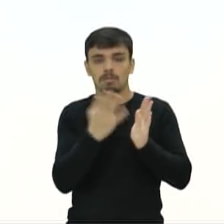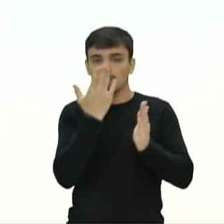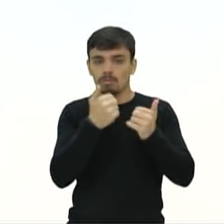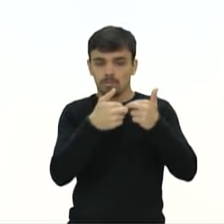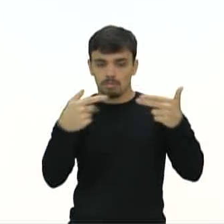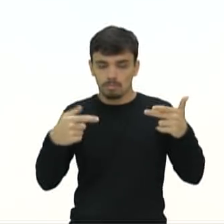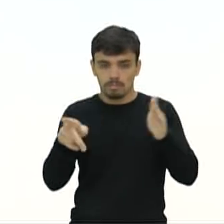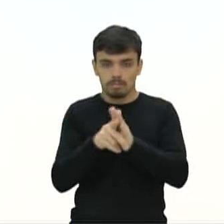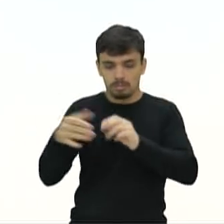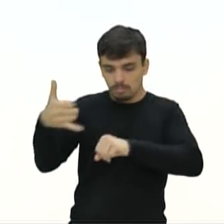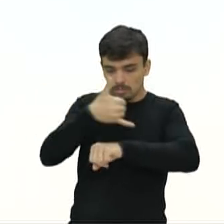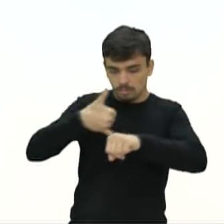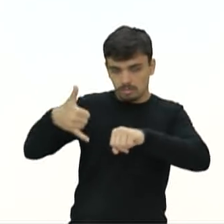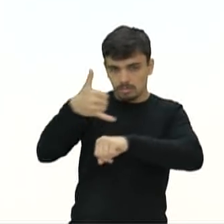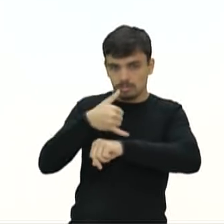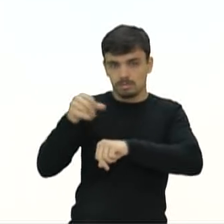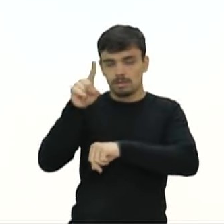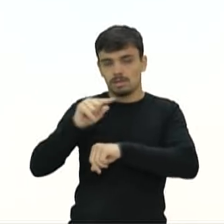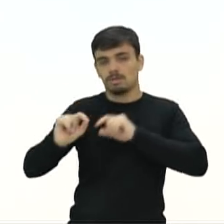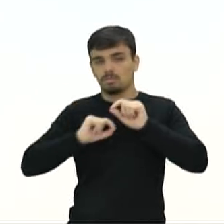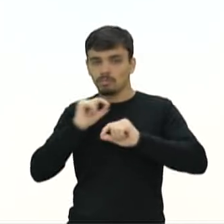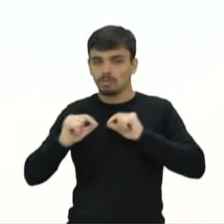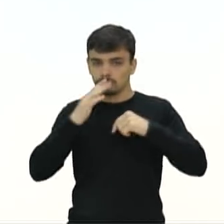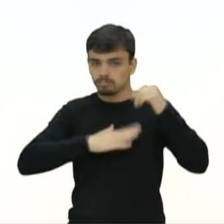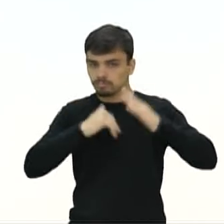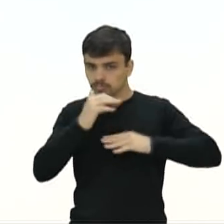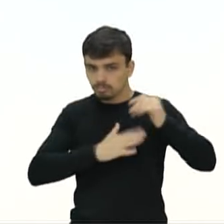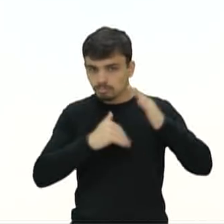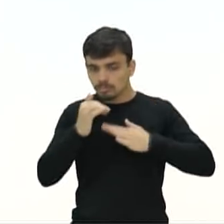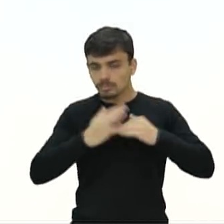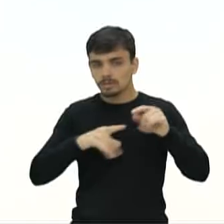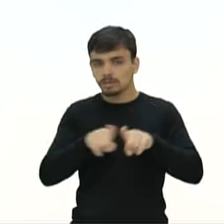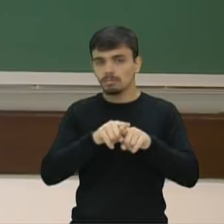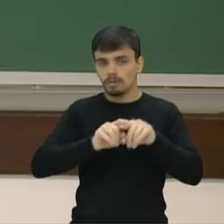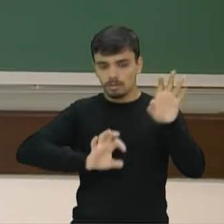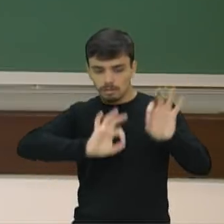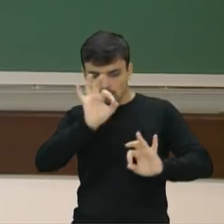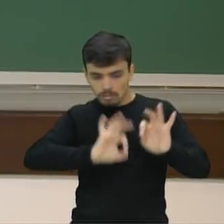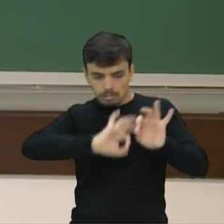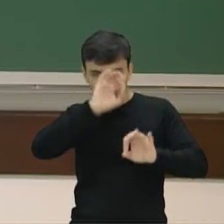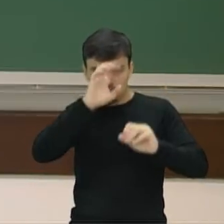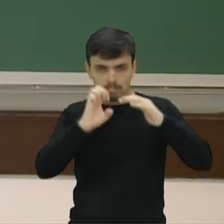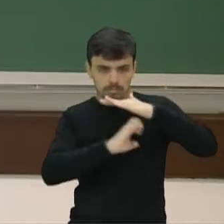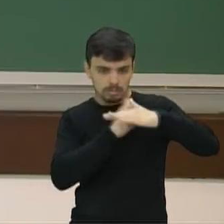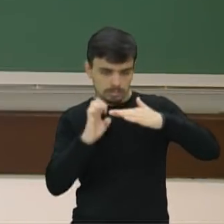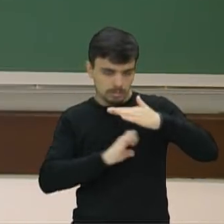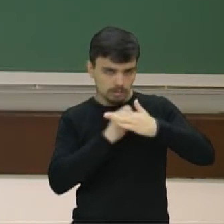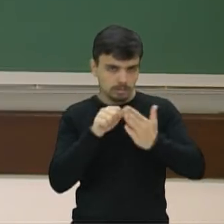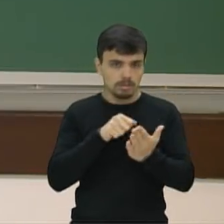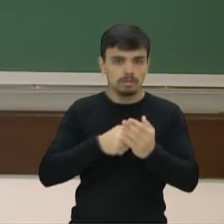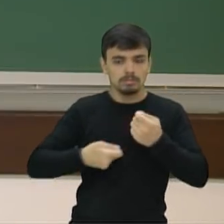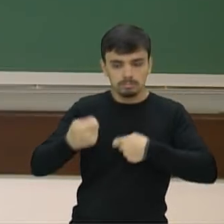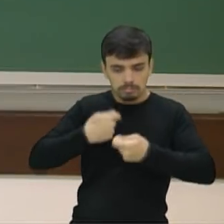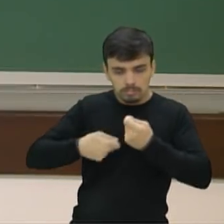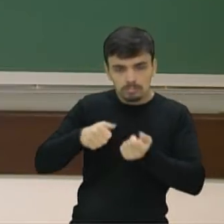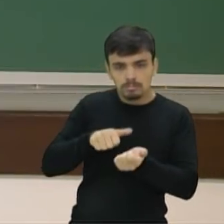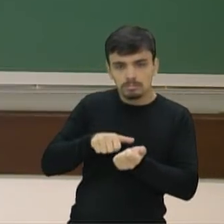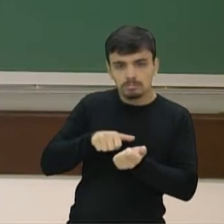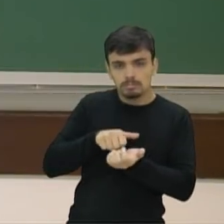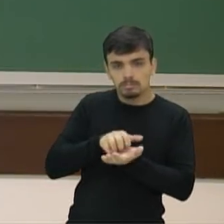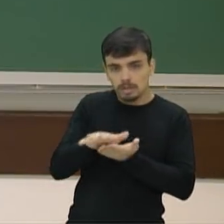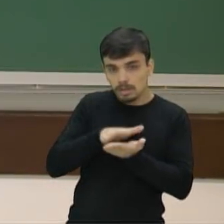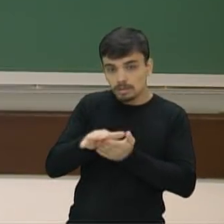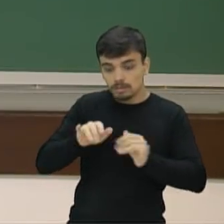Esse caderno especial do azeite é produzido e editado por uma empresa que comercializa azeite. Então